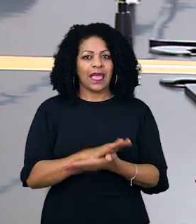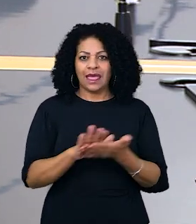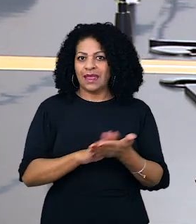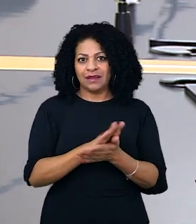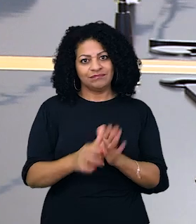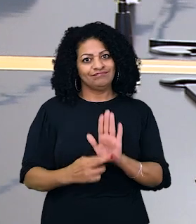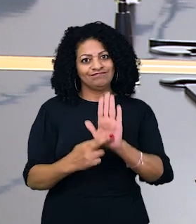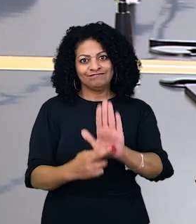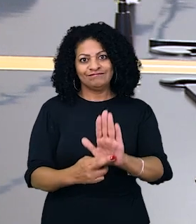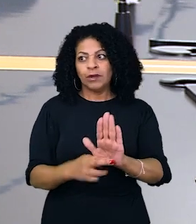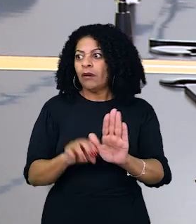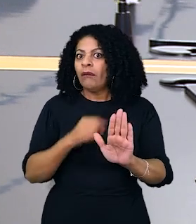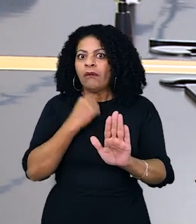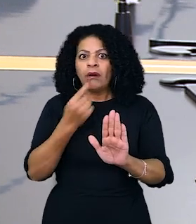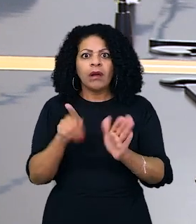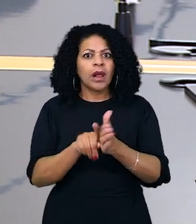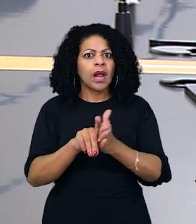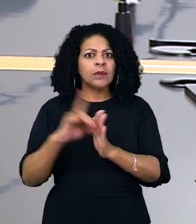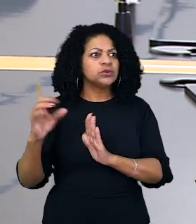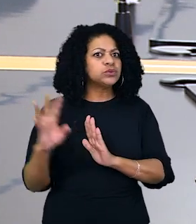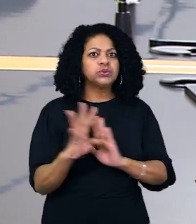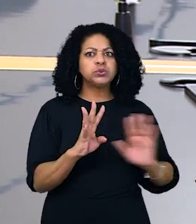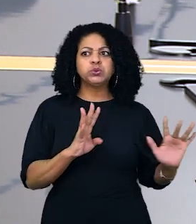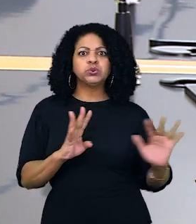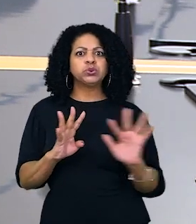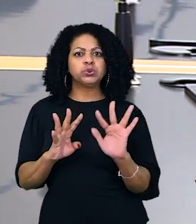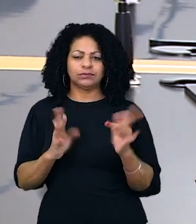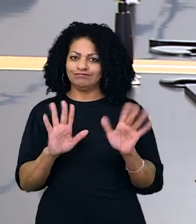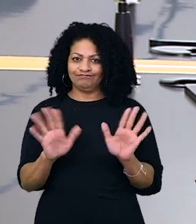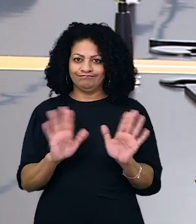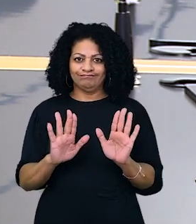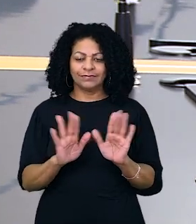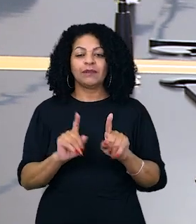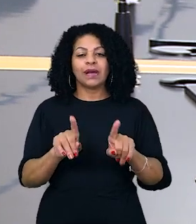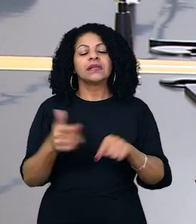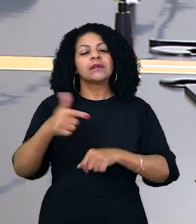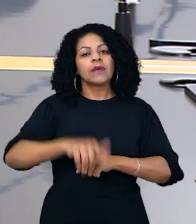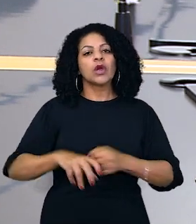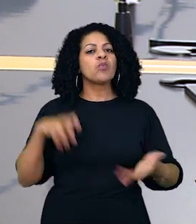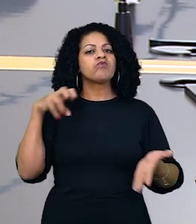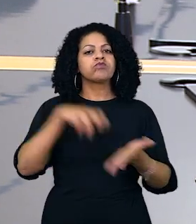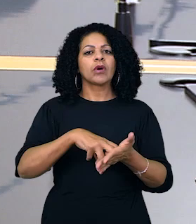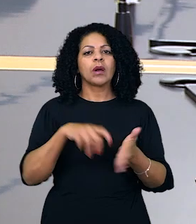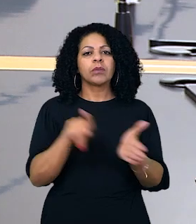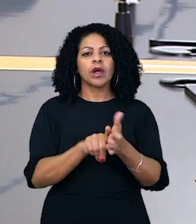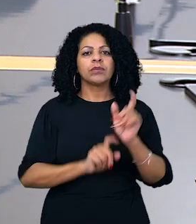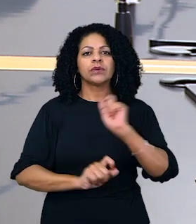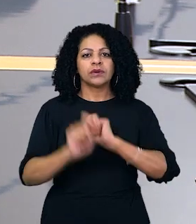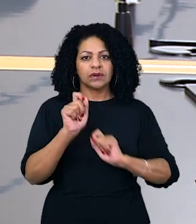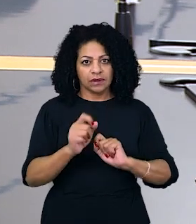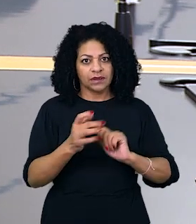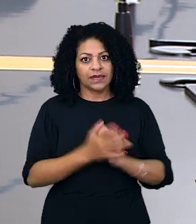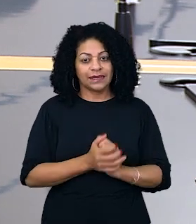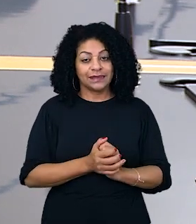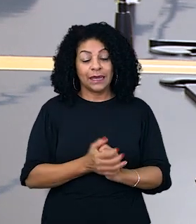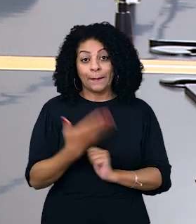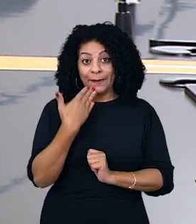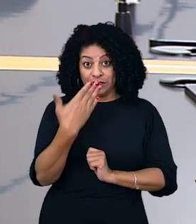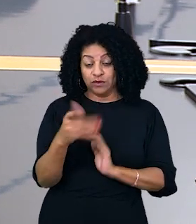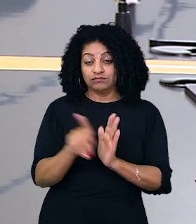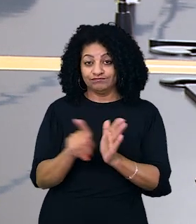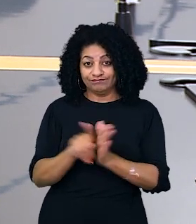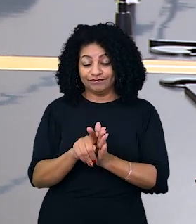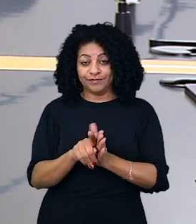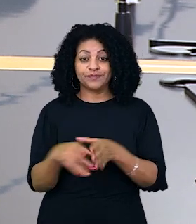da empresa compareceu. A Fendi foi então condenada à revelia. Ao pedir a nulidade da sentença de